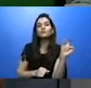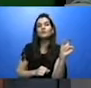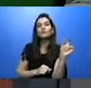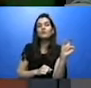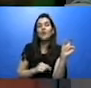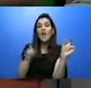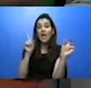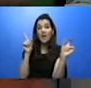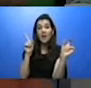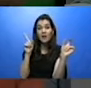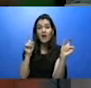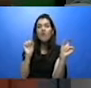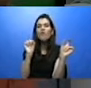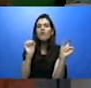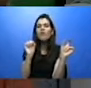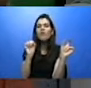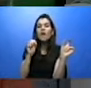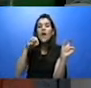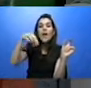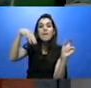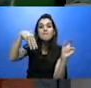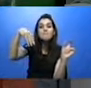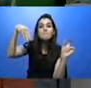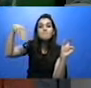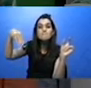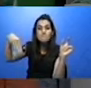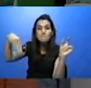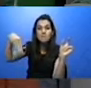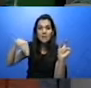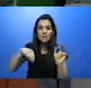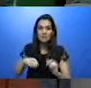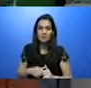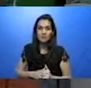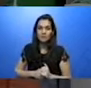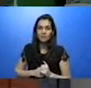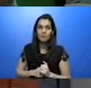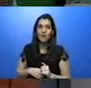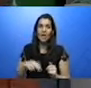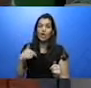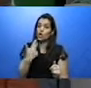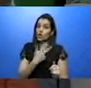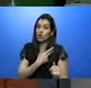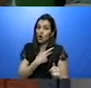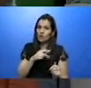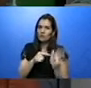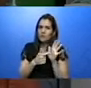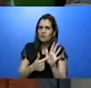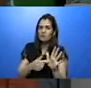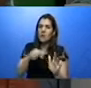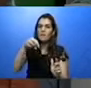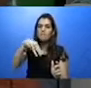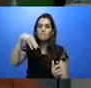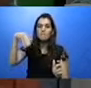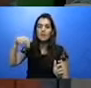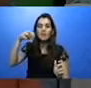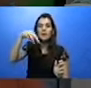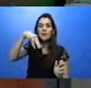Essa medida é chamada de milímetro. E a gente representa por mm,